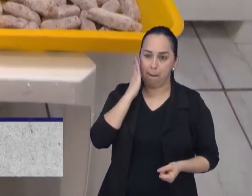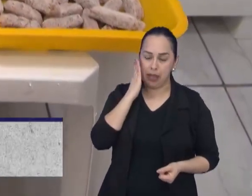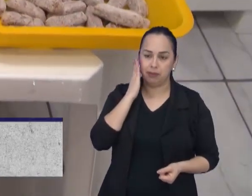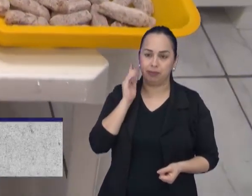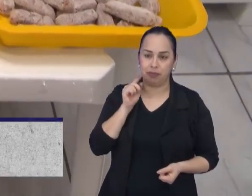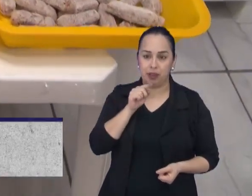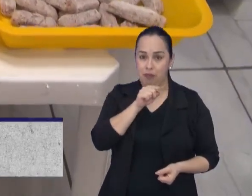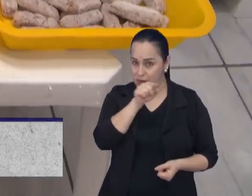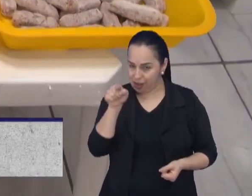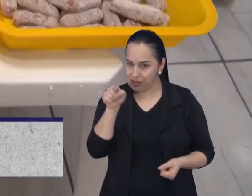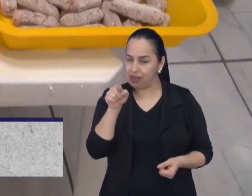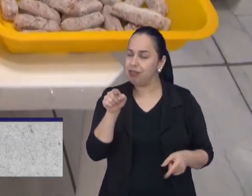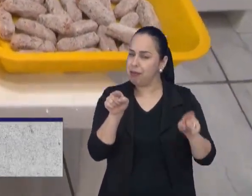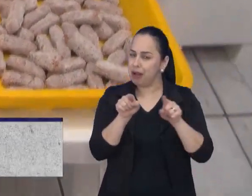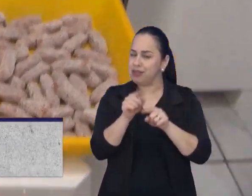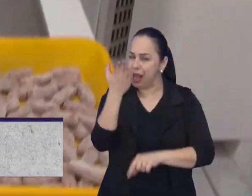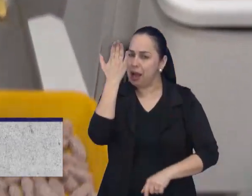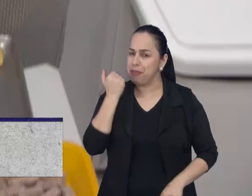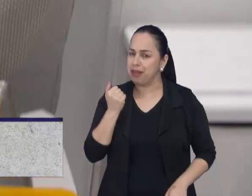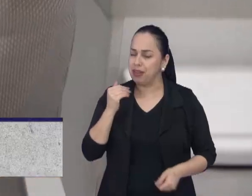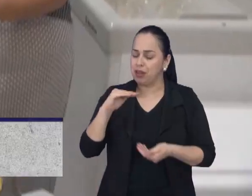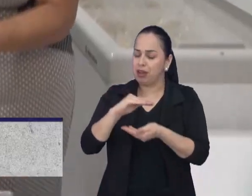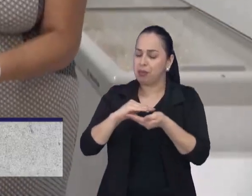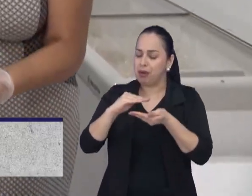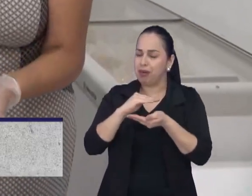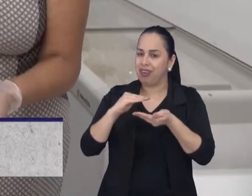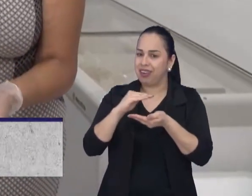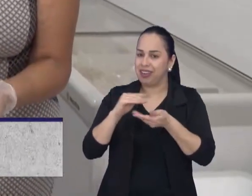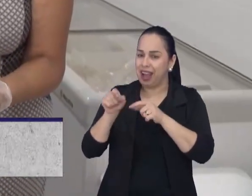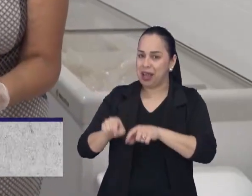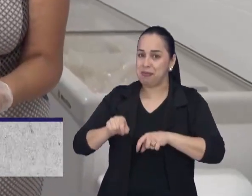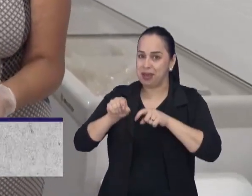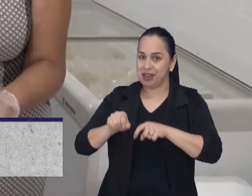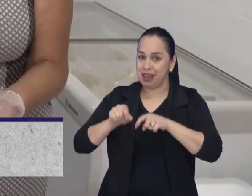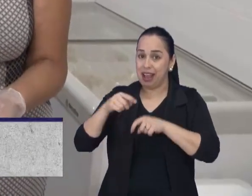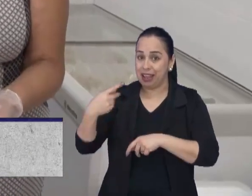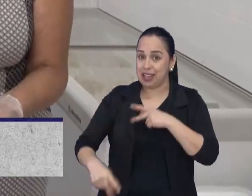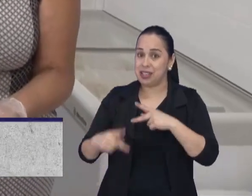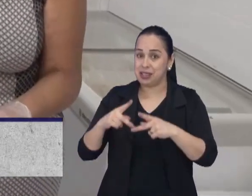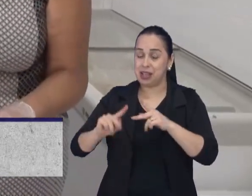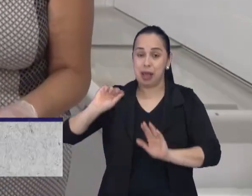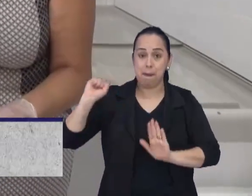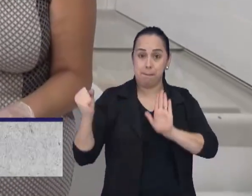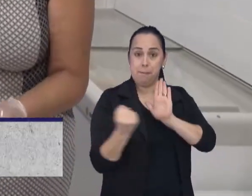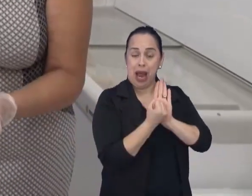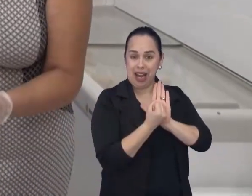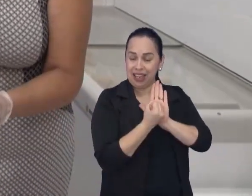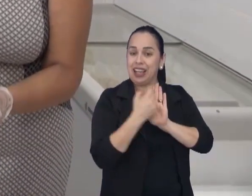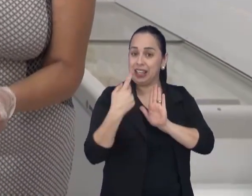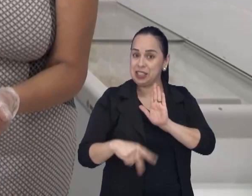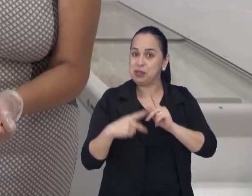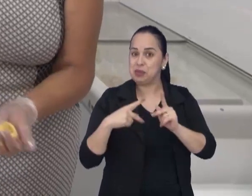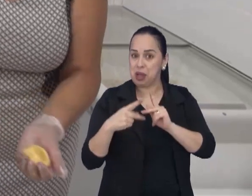aliás, você em casa também, o bolinho caipira aqui em São José, ele foi tombado como patrimônio cultural e gastronômico,